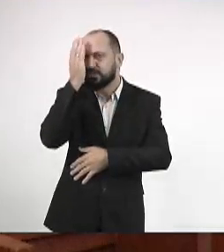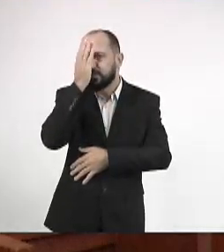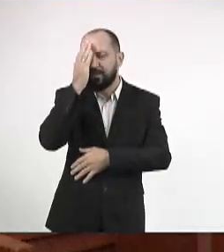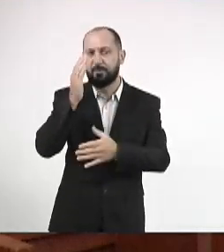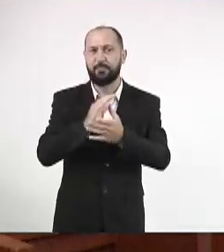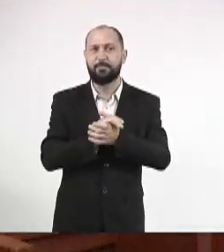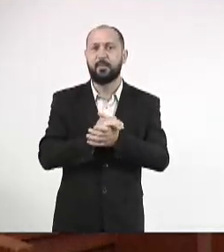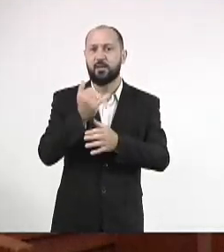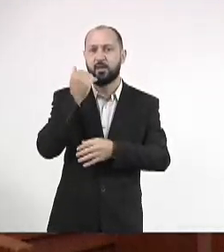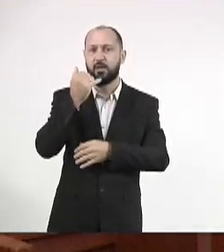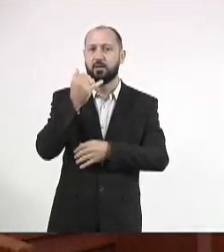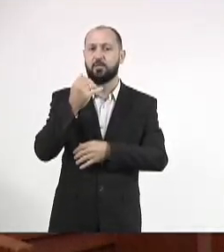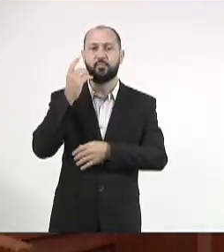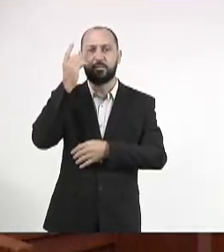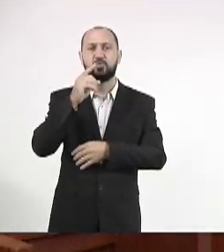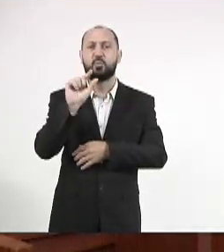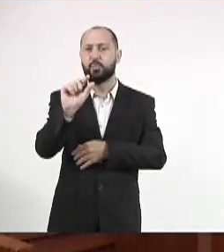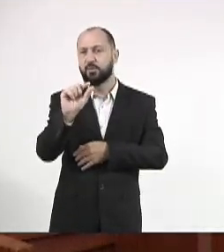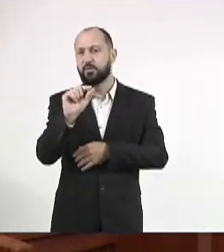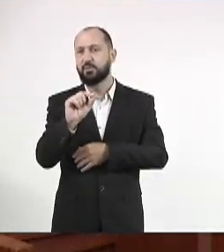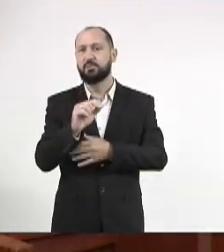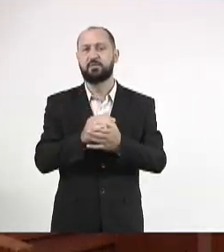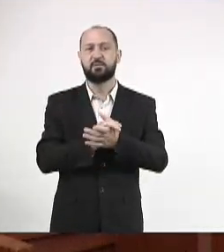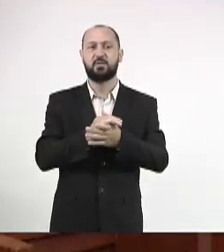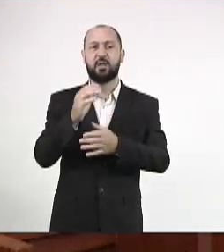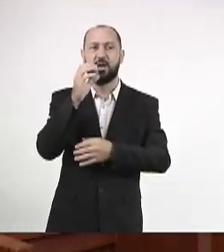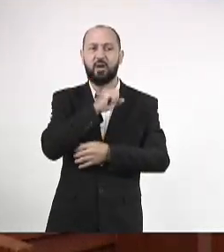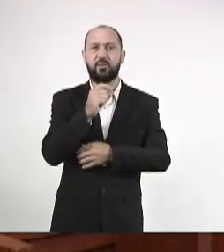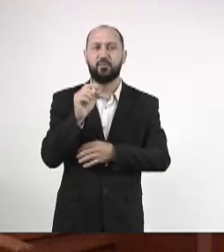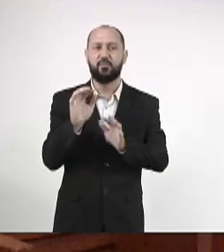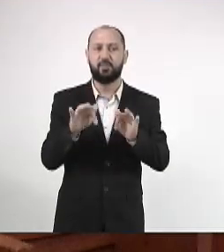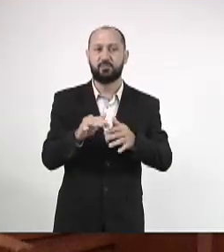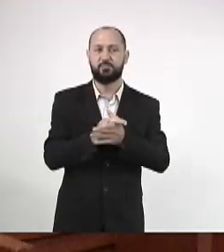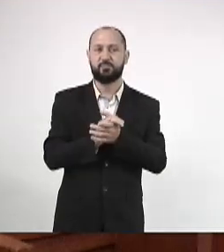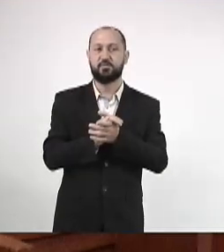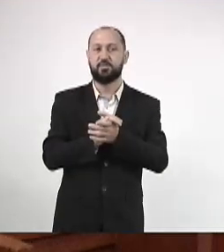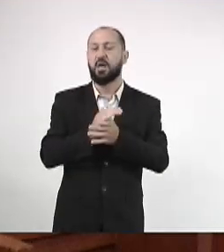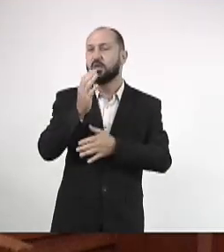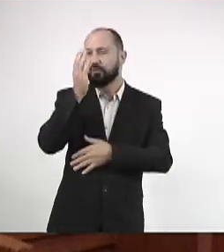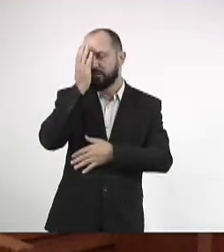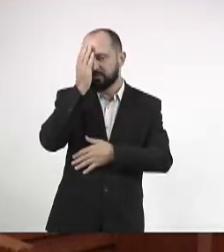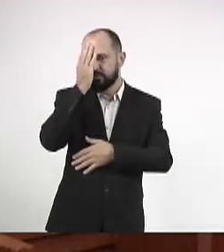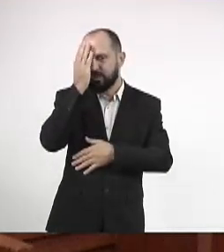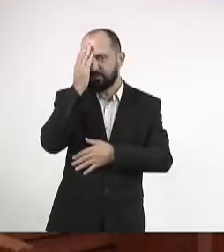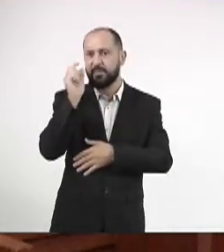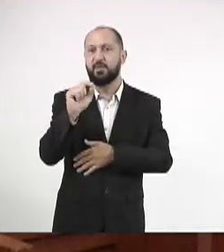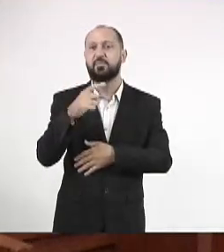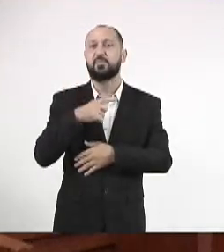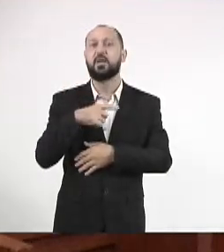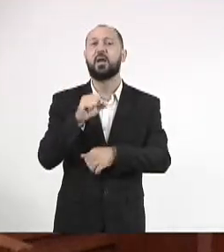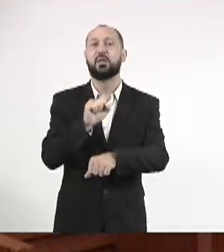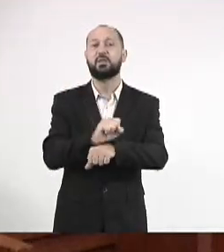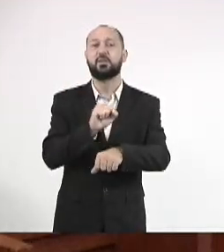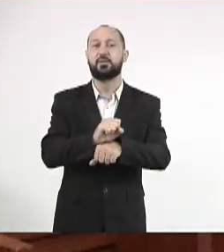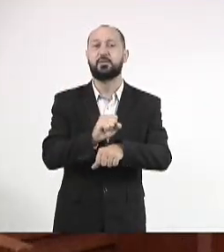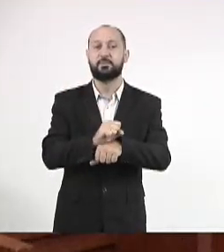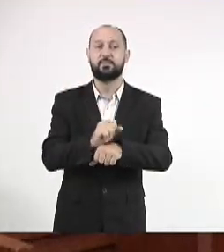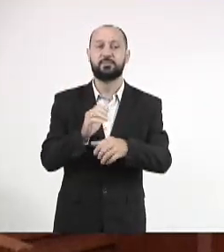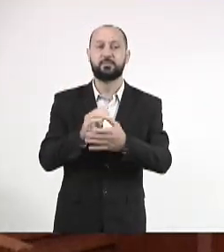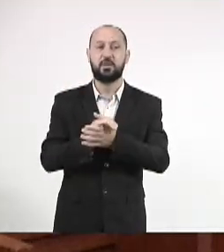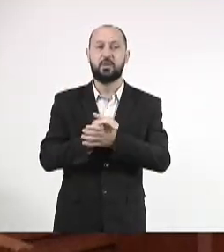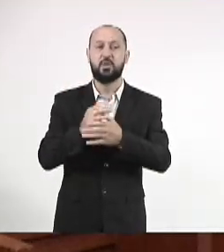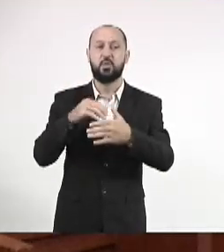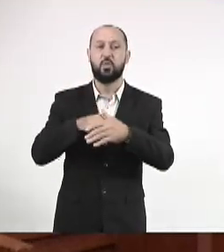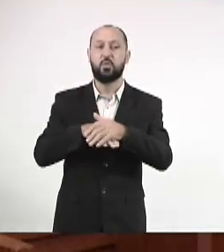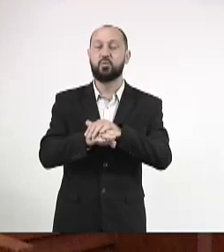um pouquinho, deputado, que meu tempo está acabando, tem só 30 segundos, eu gostaria de concluir. Nós sabíamos e já esperávamos que a pauta de